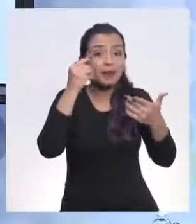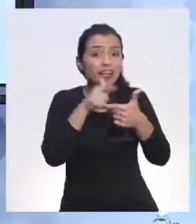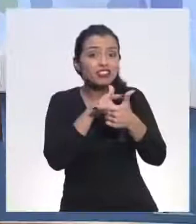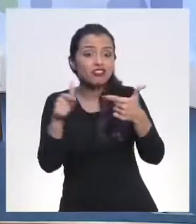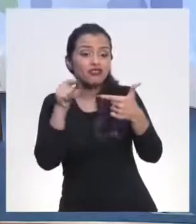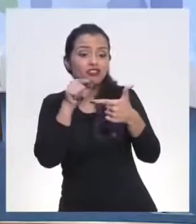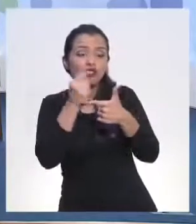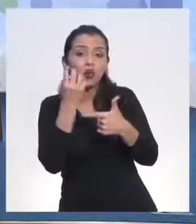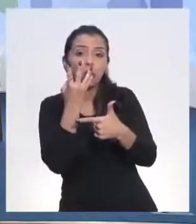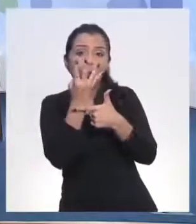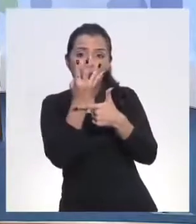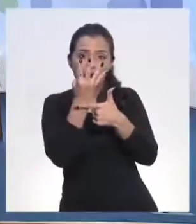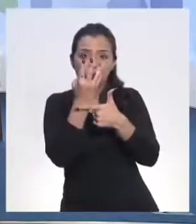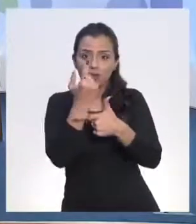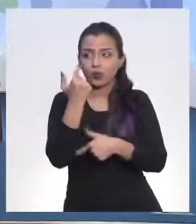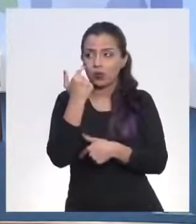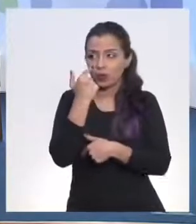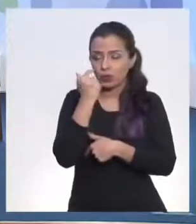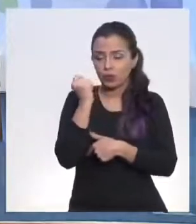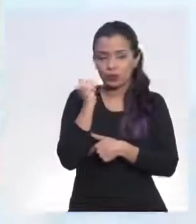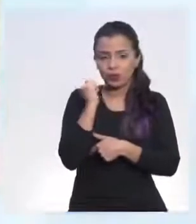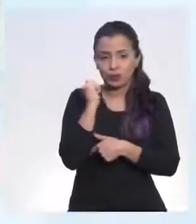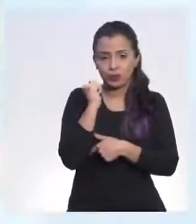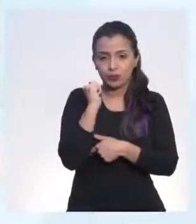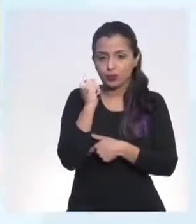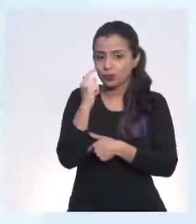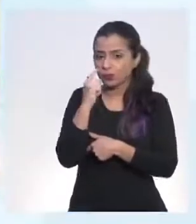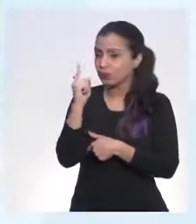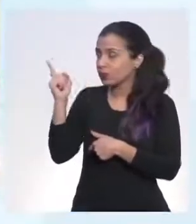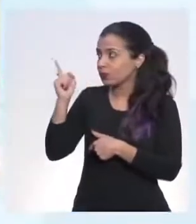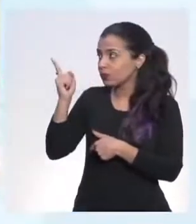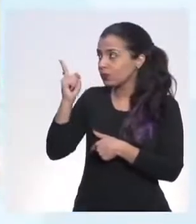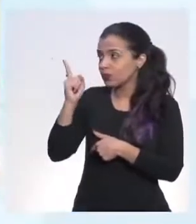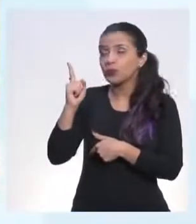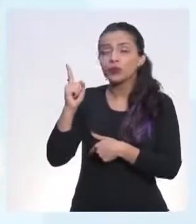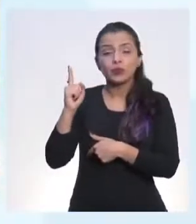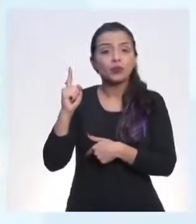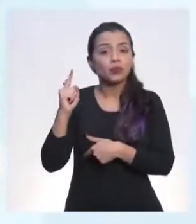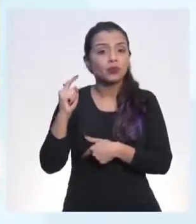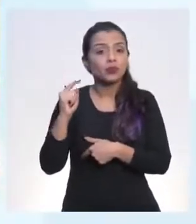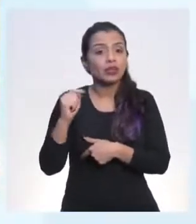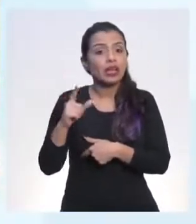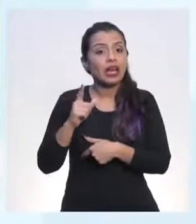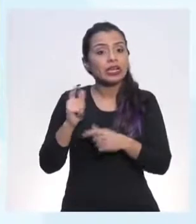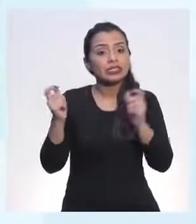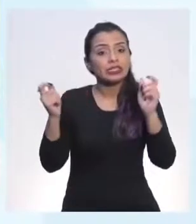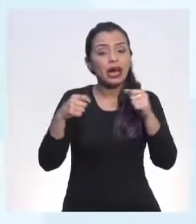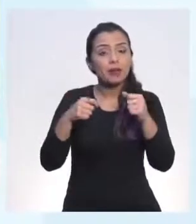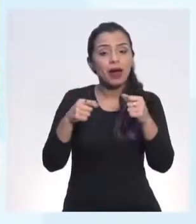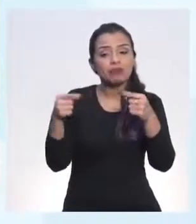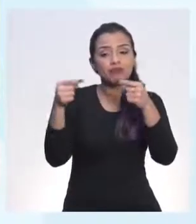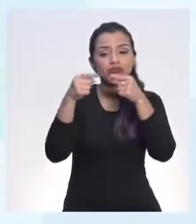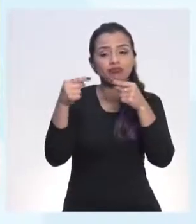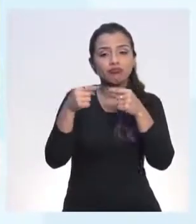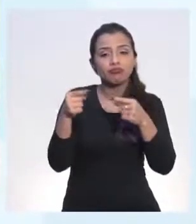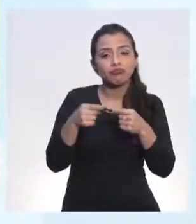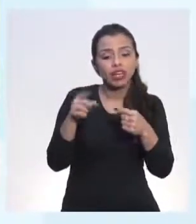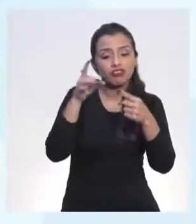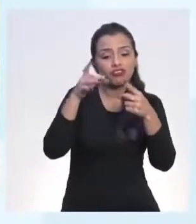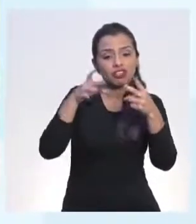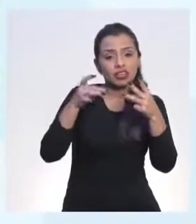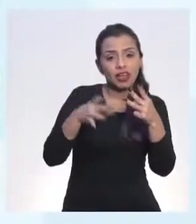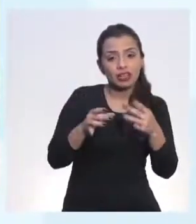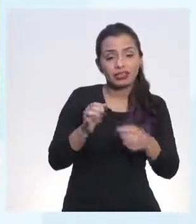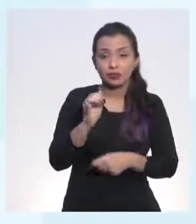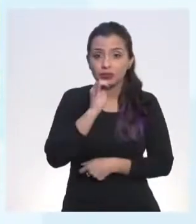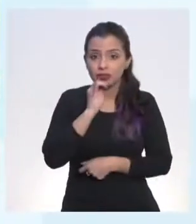Tenta colocar essa tela para eles, por favor, diretor. Nessa tela aqui eu consigo encontrar os múltiplos de cada um. Ó. Então, por exemplo, o